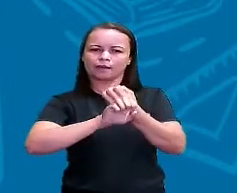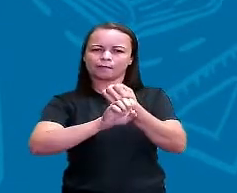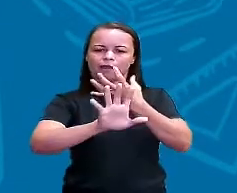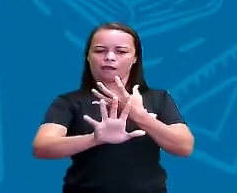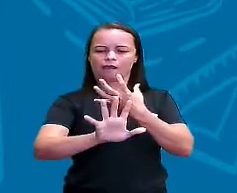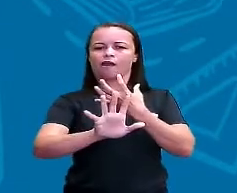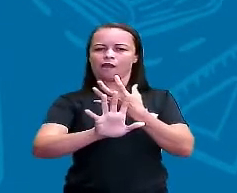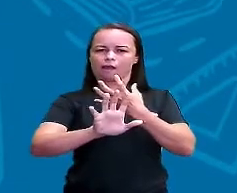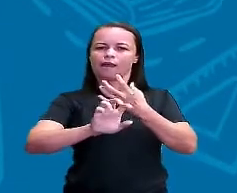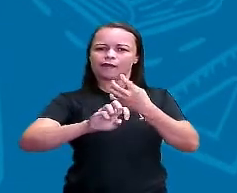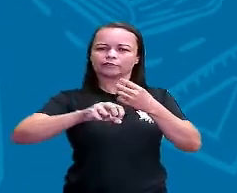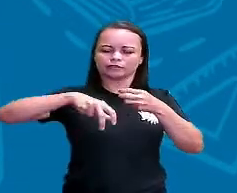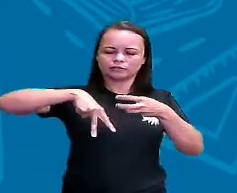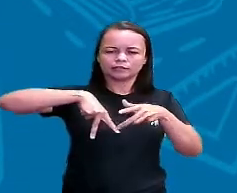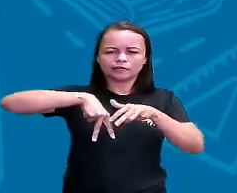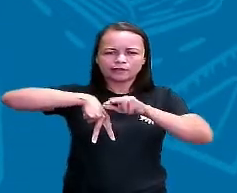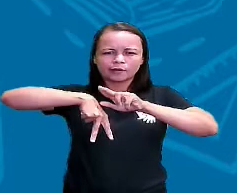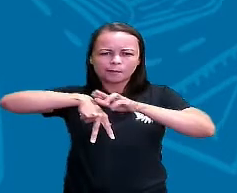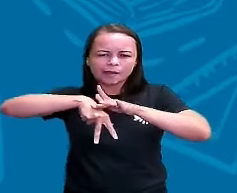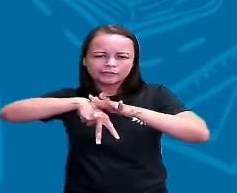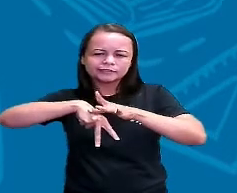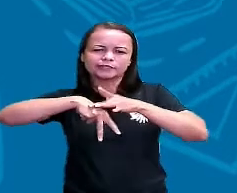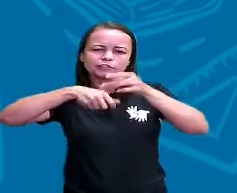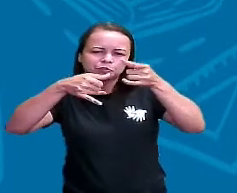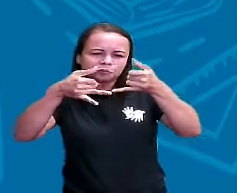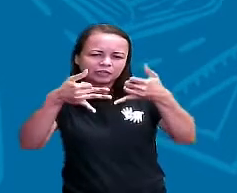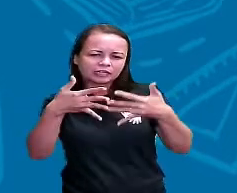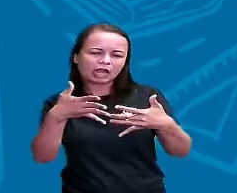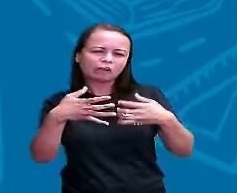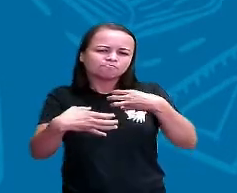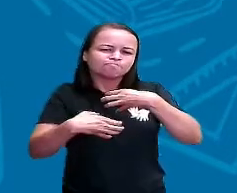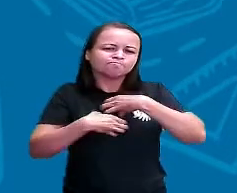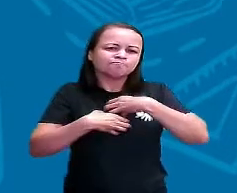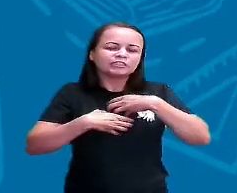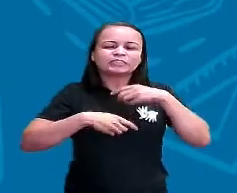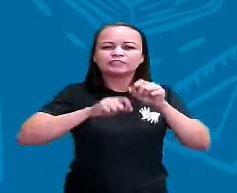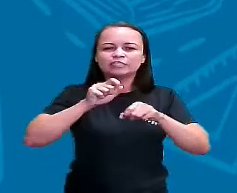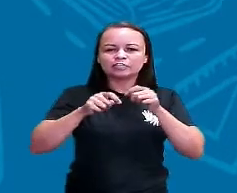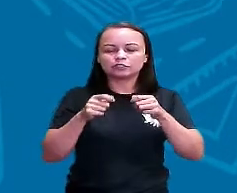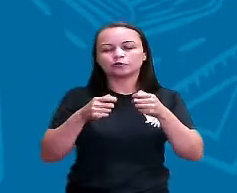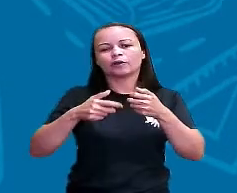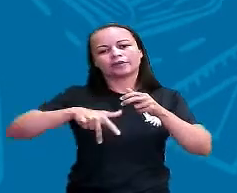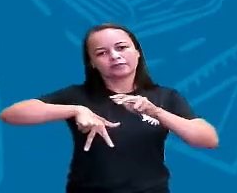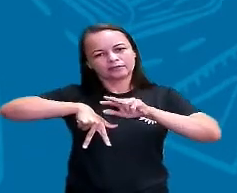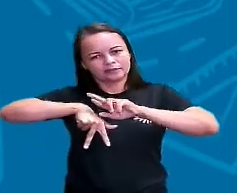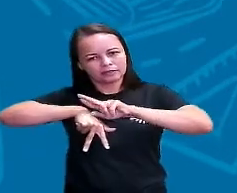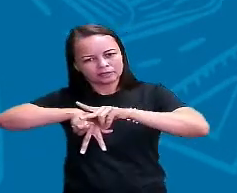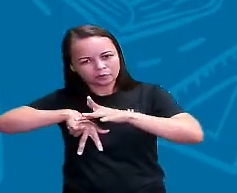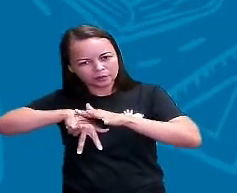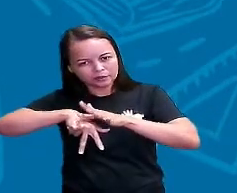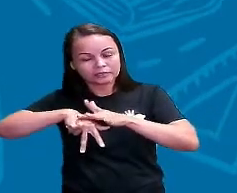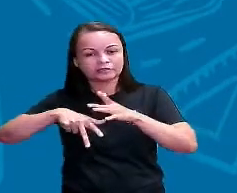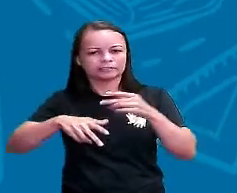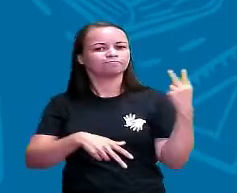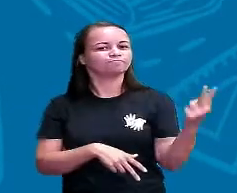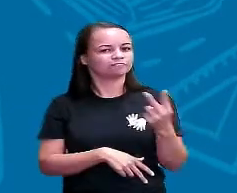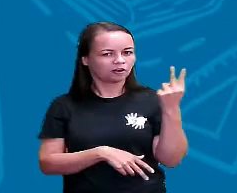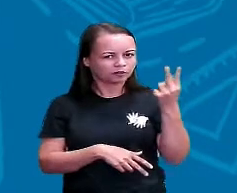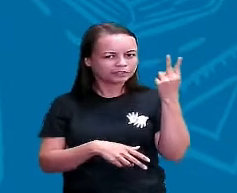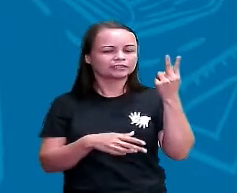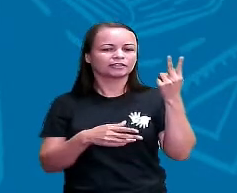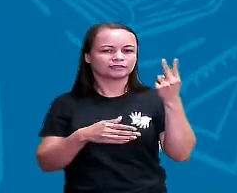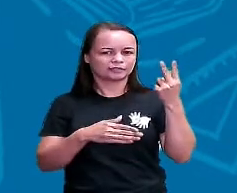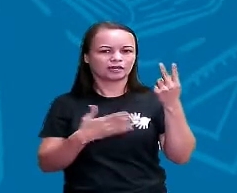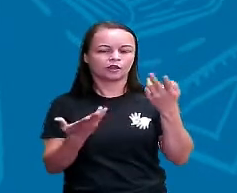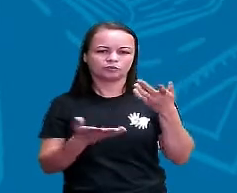paciente descrevia os sintomas. Então, atendente virtual de pacientes é uma tendência de grande valorização nas